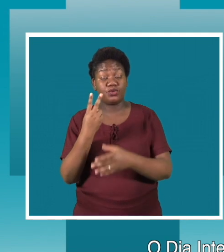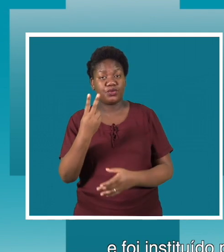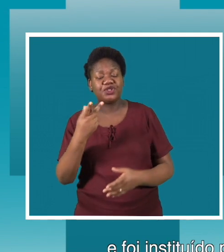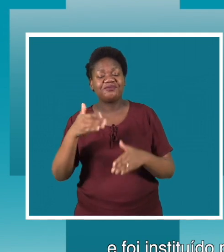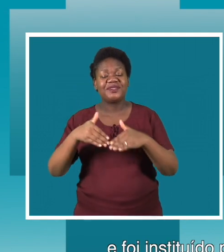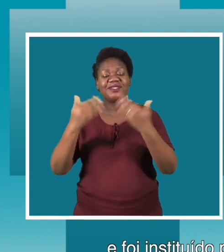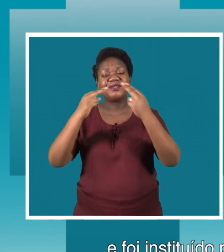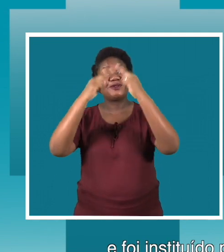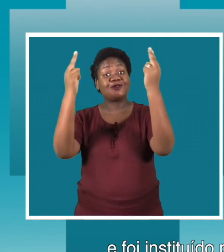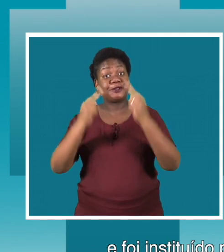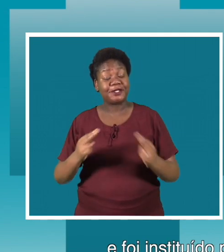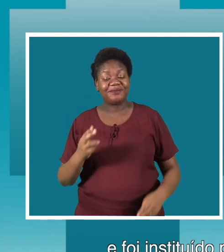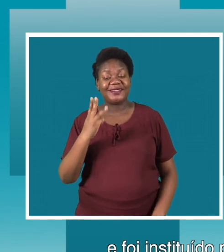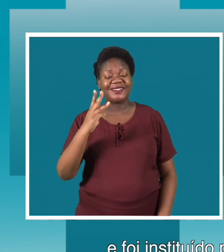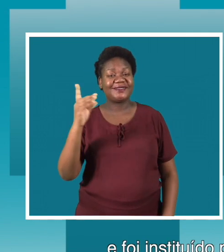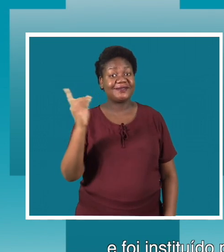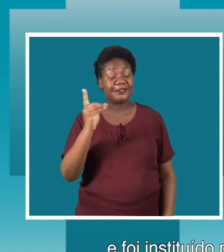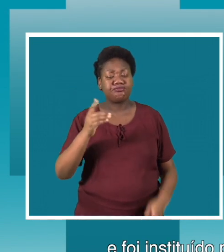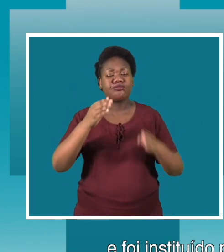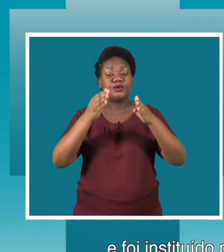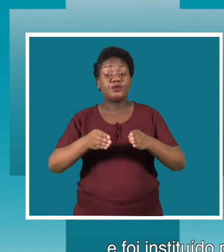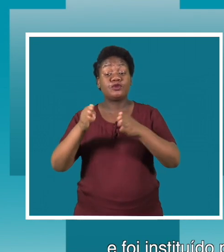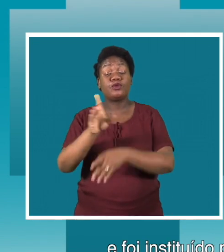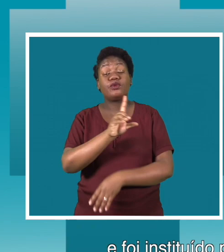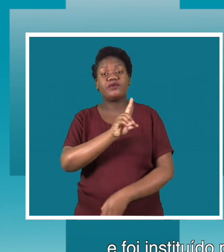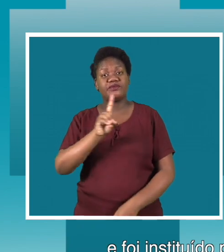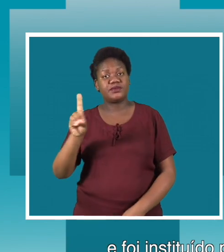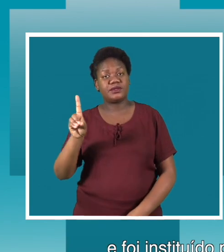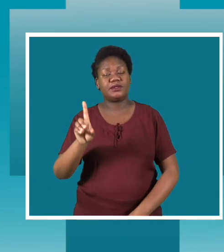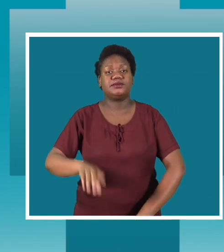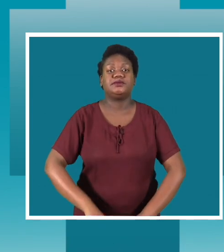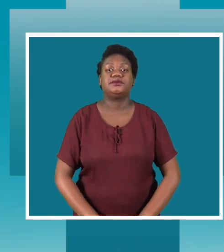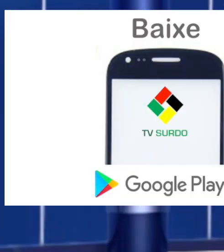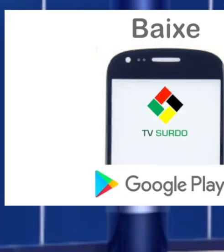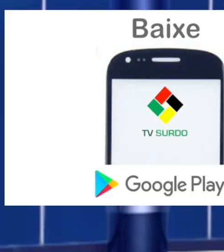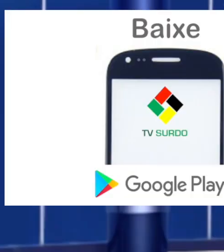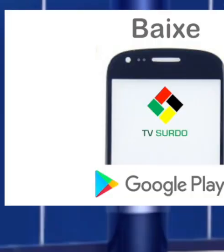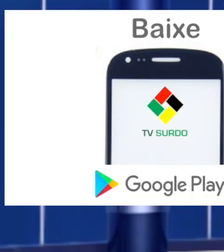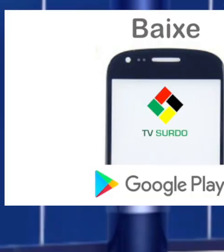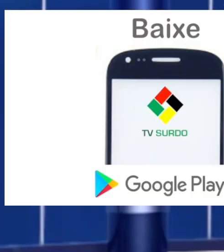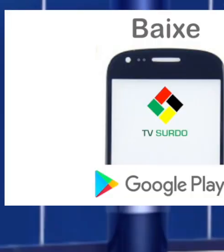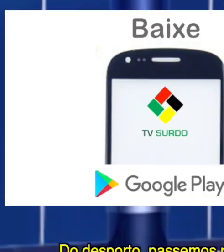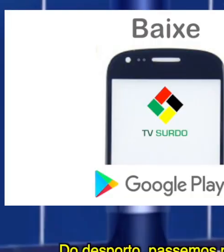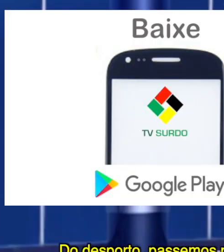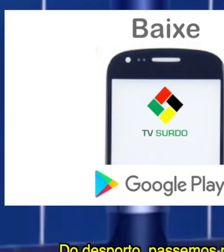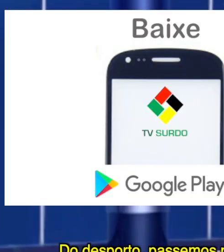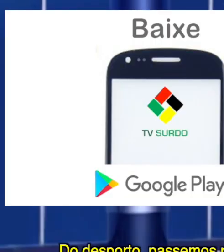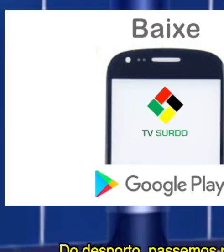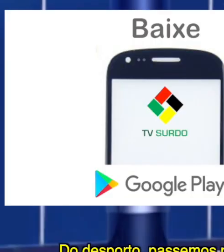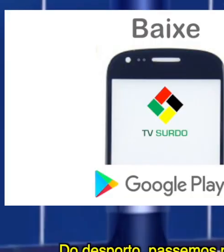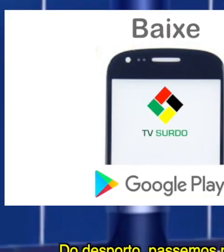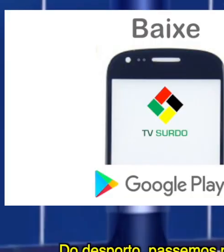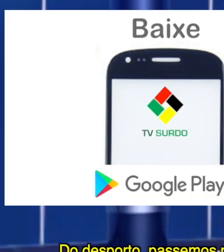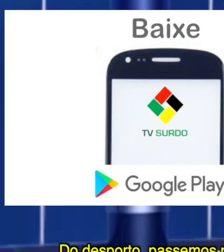dezembro e foi instituído pelas Nações Unidas em 1992. Do desporto,